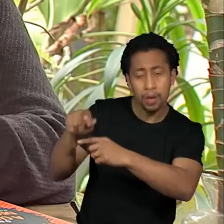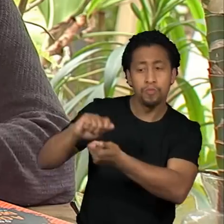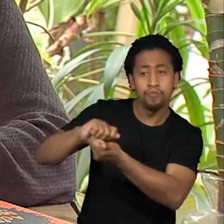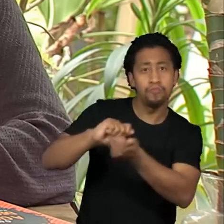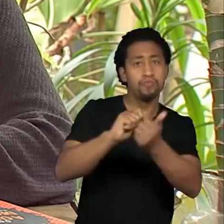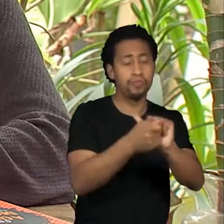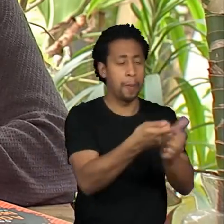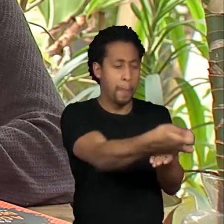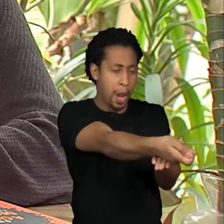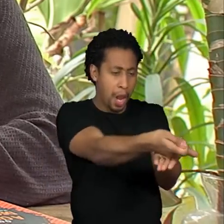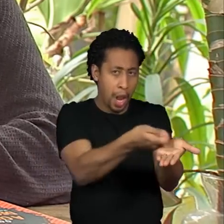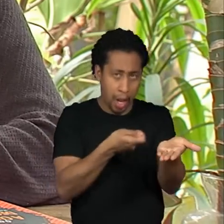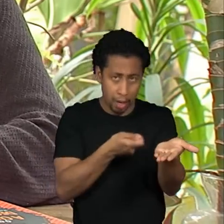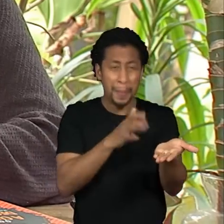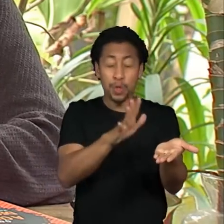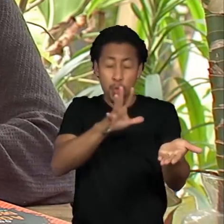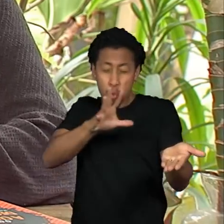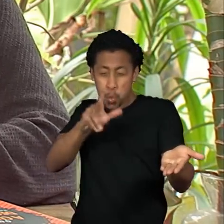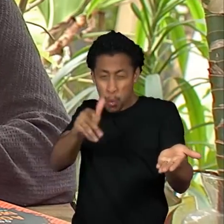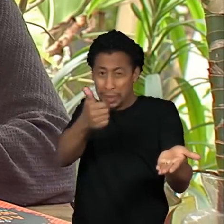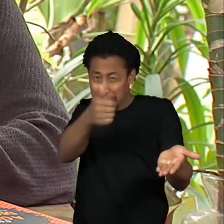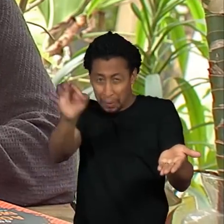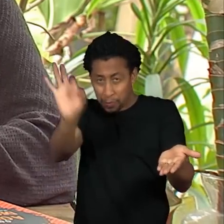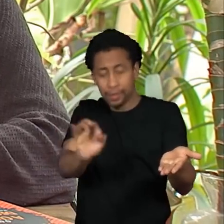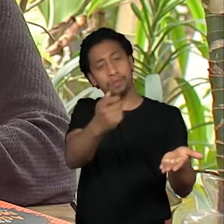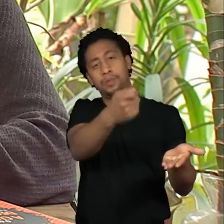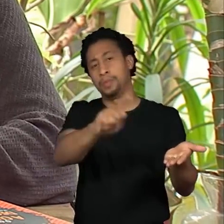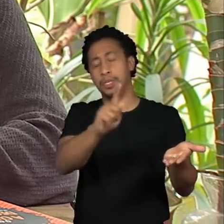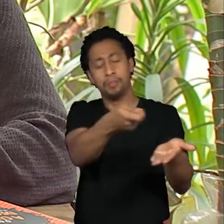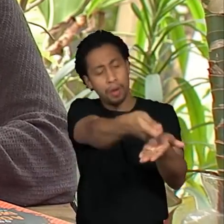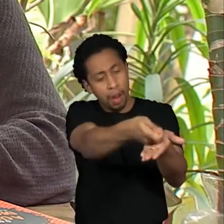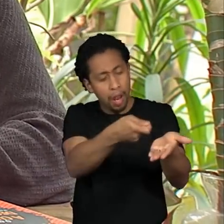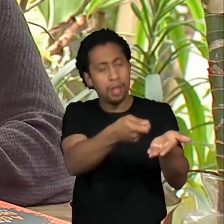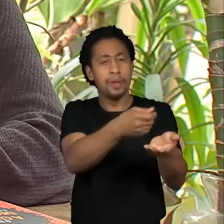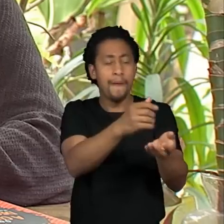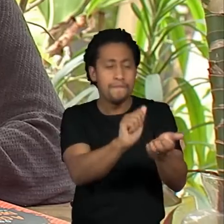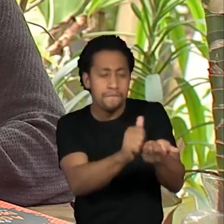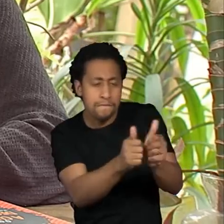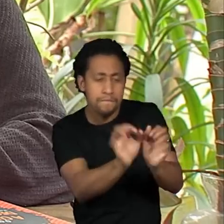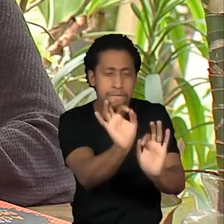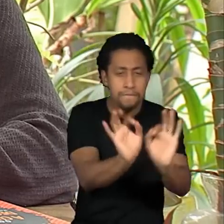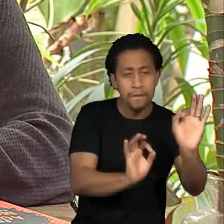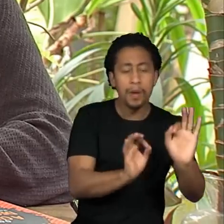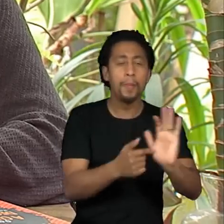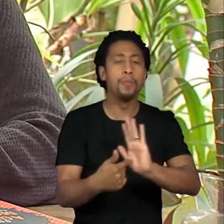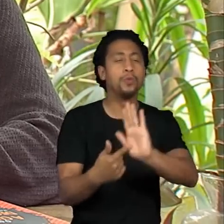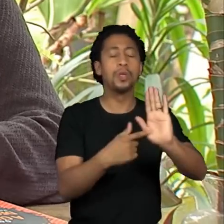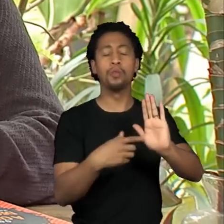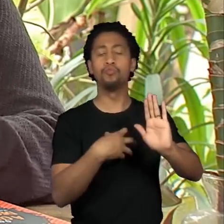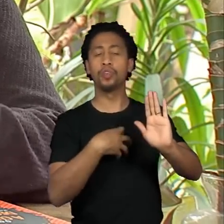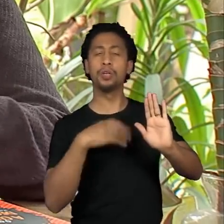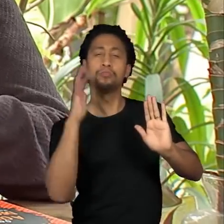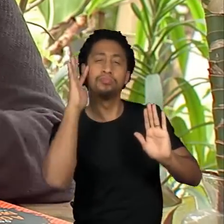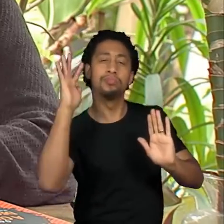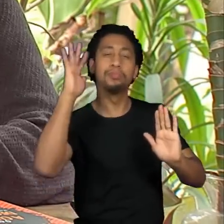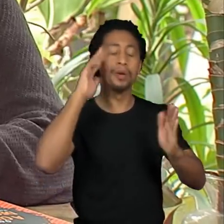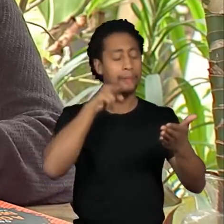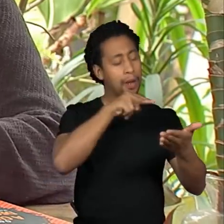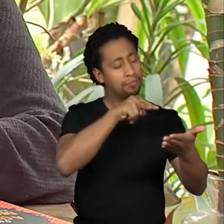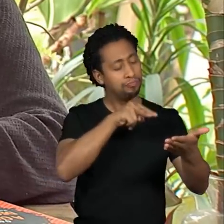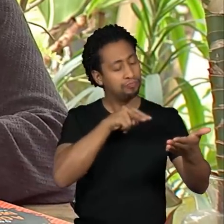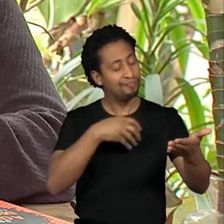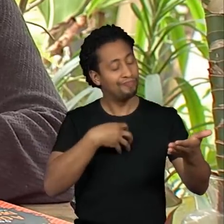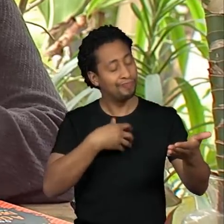tratamento onde ele deu muito peso na questão ética, moral e filosófica da questão do desperdício. Então é uma leitura muito